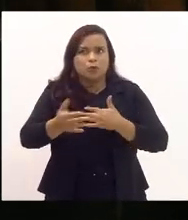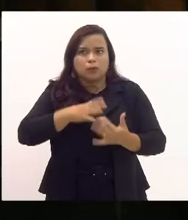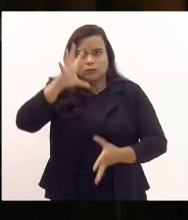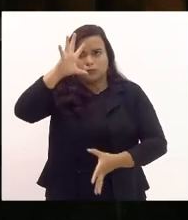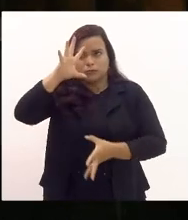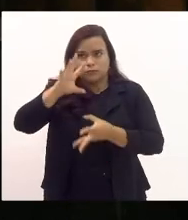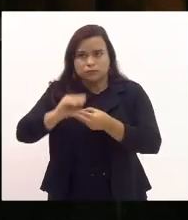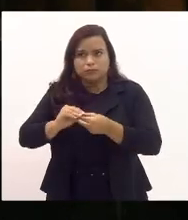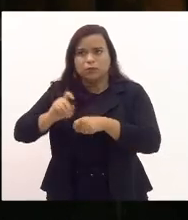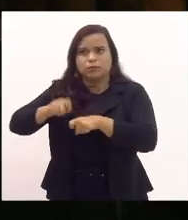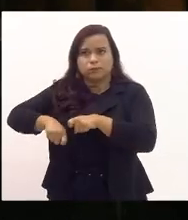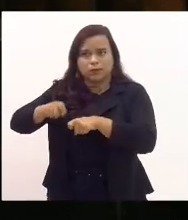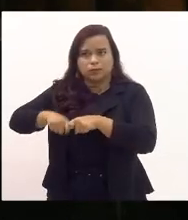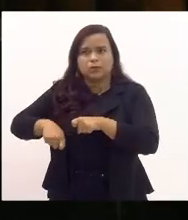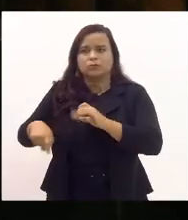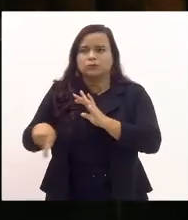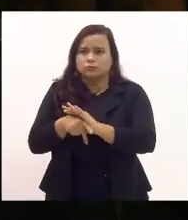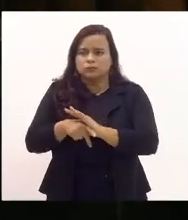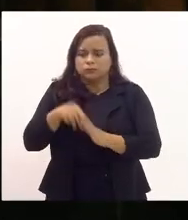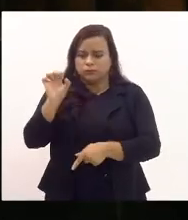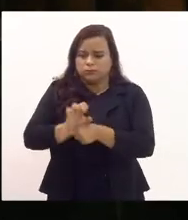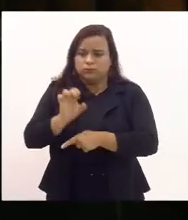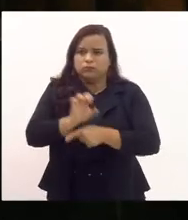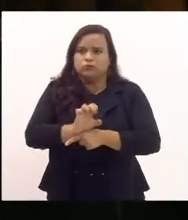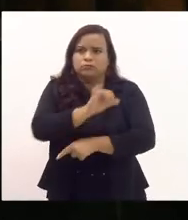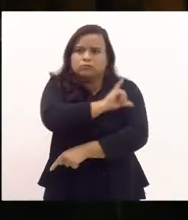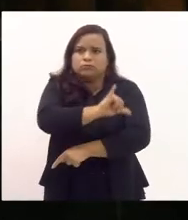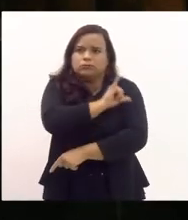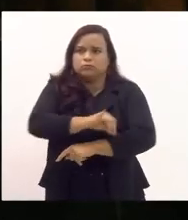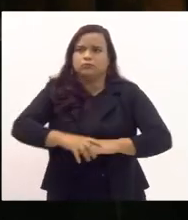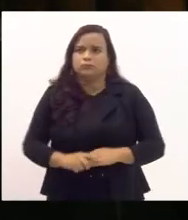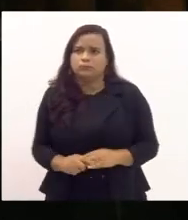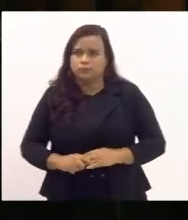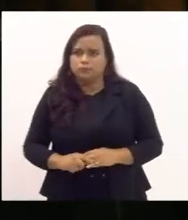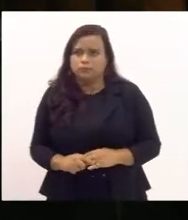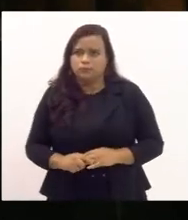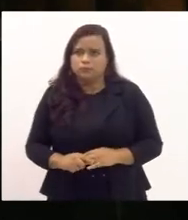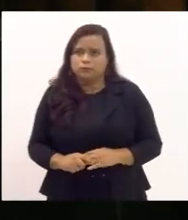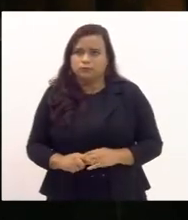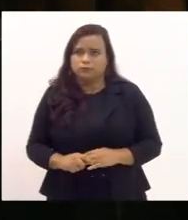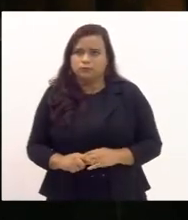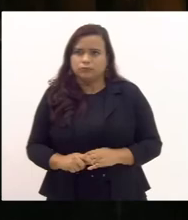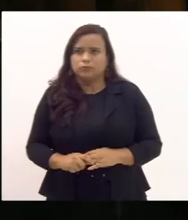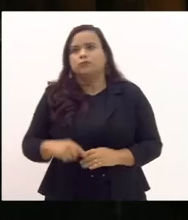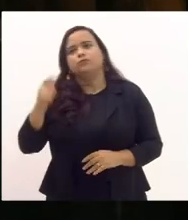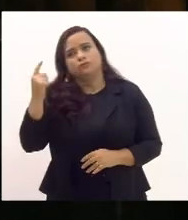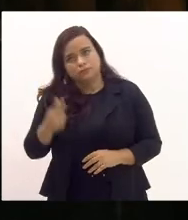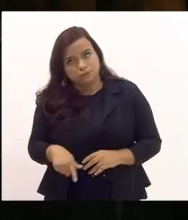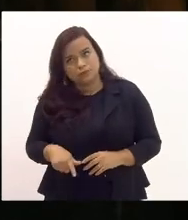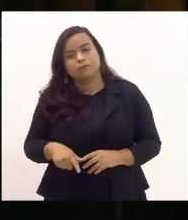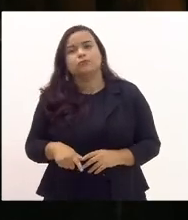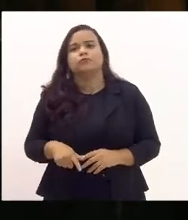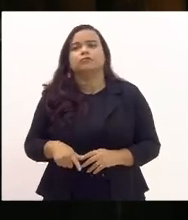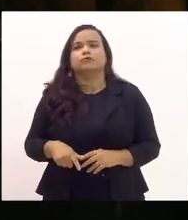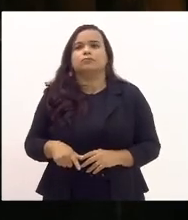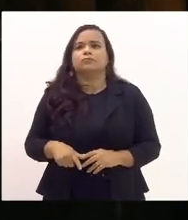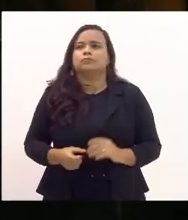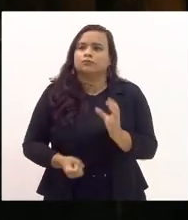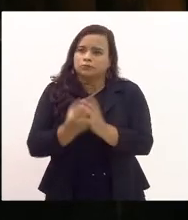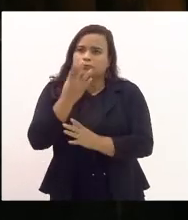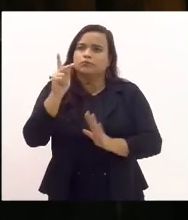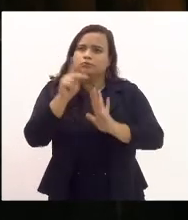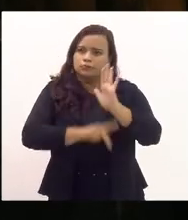sexual no estado do Rio de Janeiro E mais uma vez ao fazer um